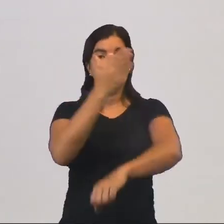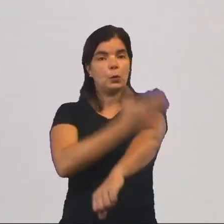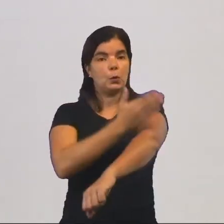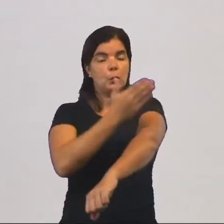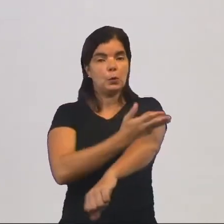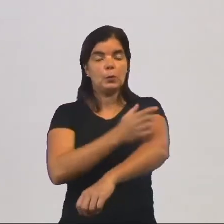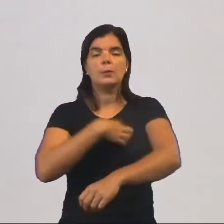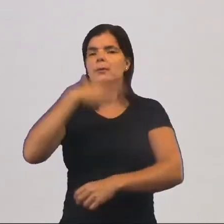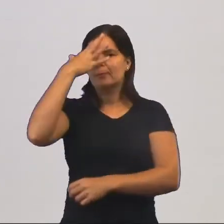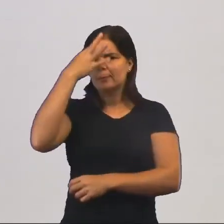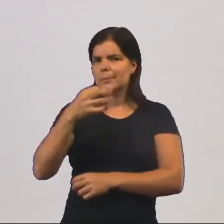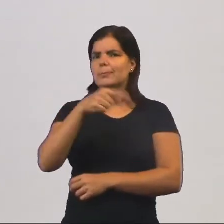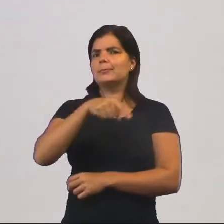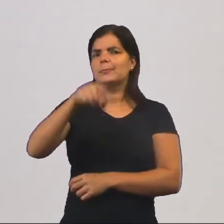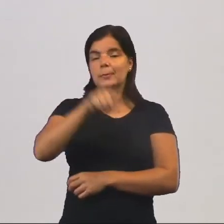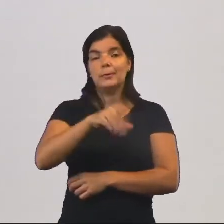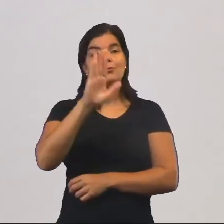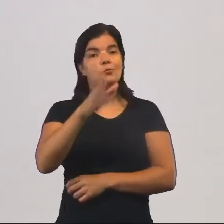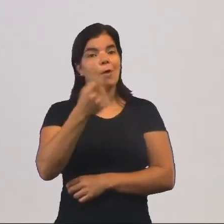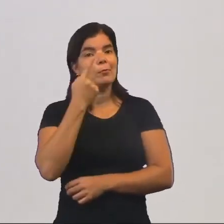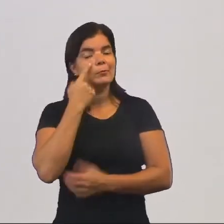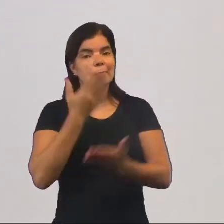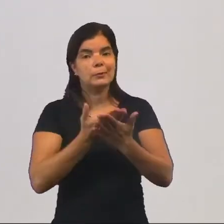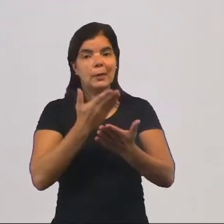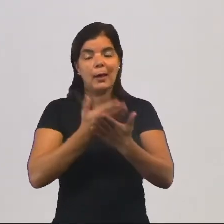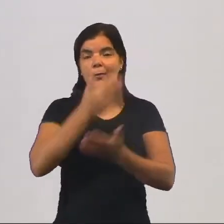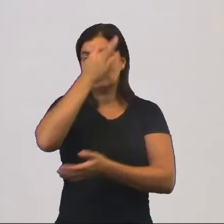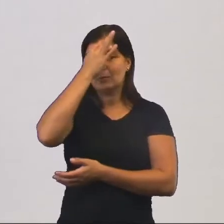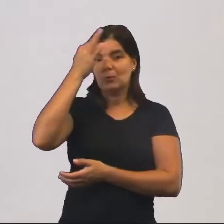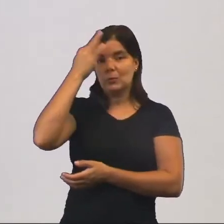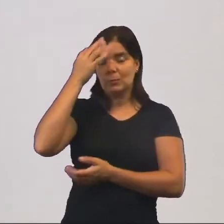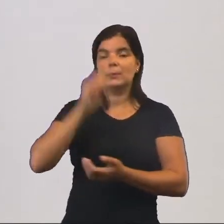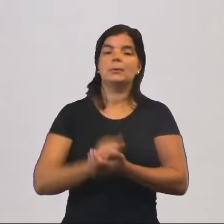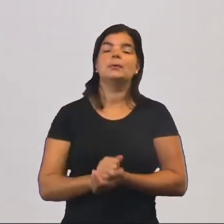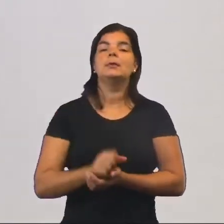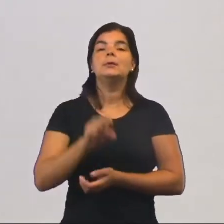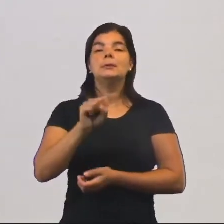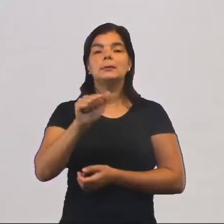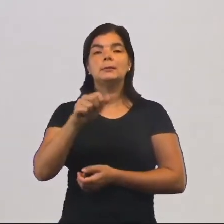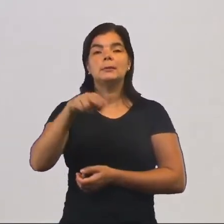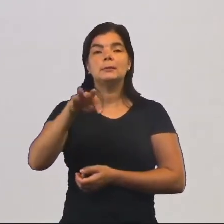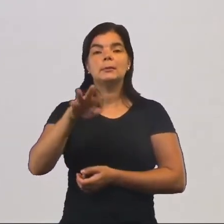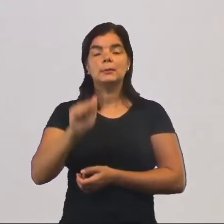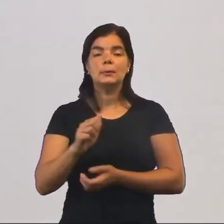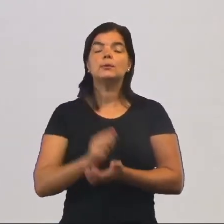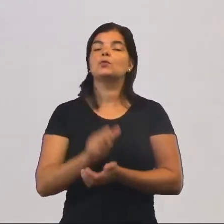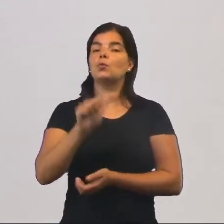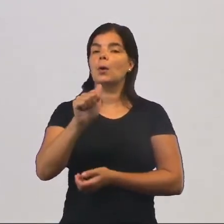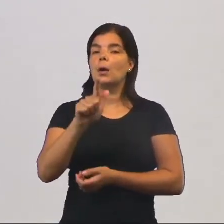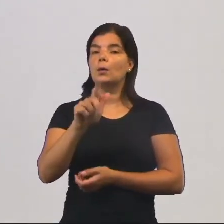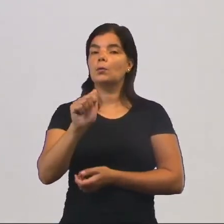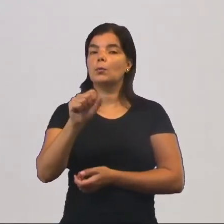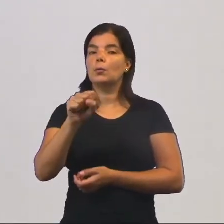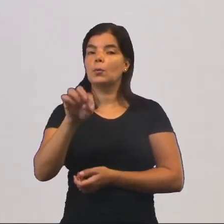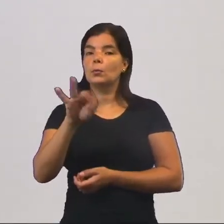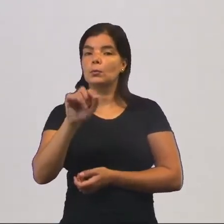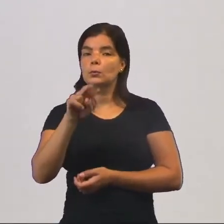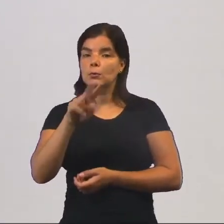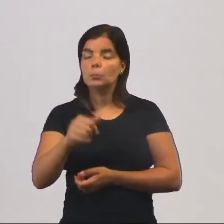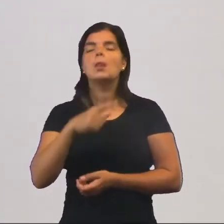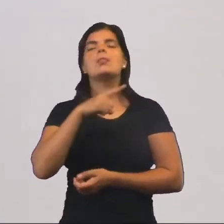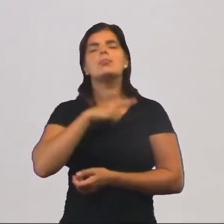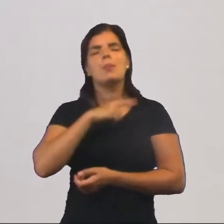Média, que eu tenho certeza que você já ouviu em uma aula de filosofia, que é o São Tomás de Aquino e o Santo Agostinho. Então, temos